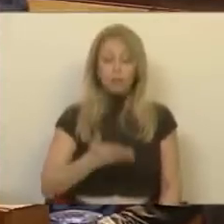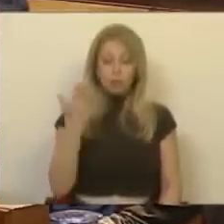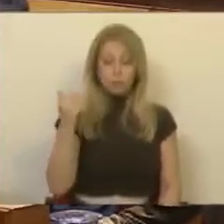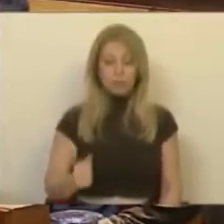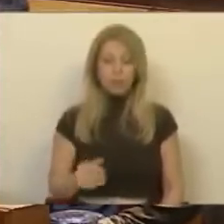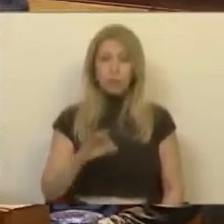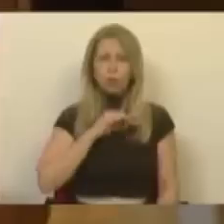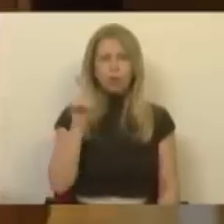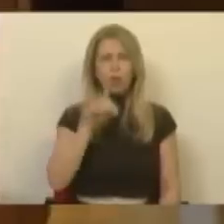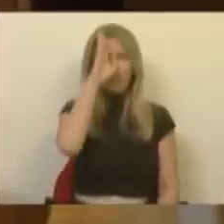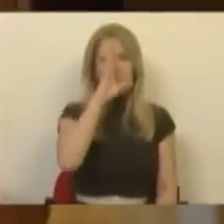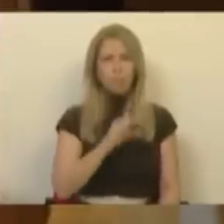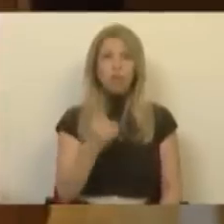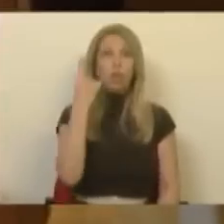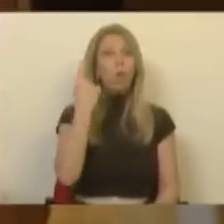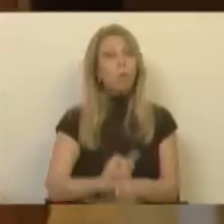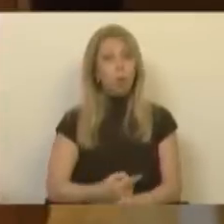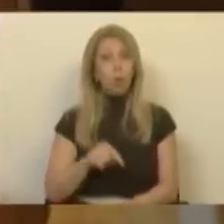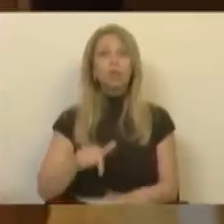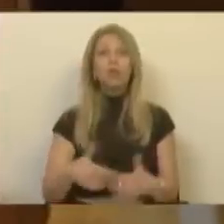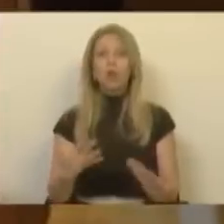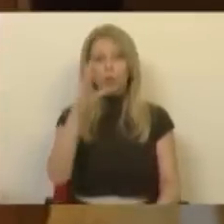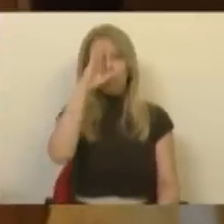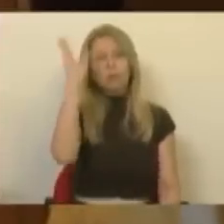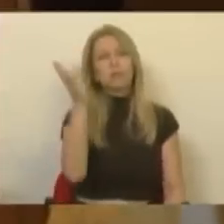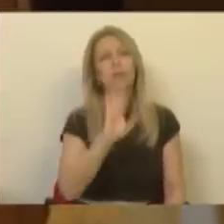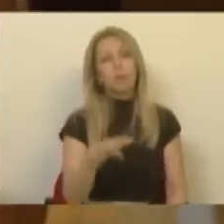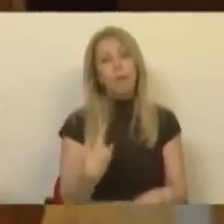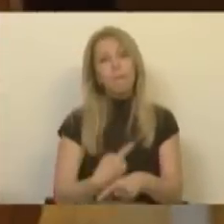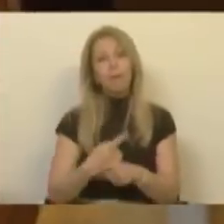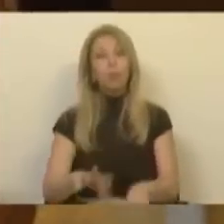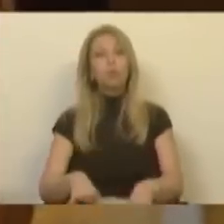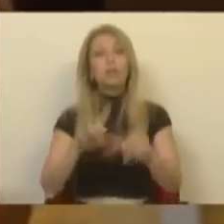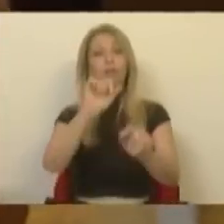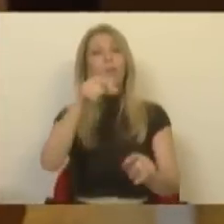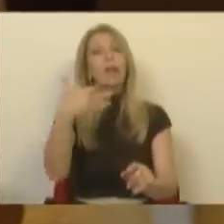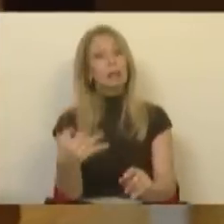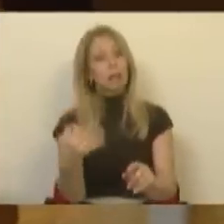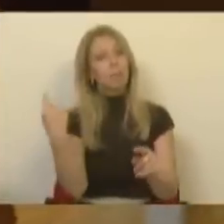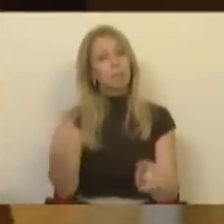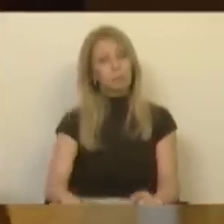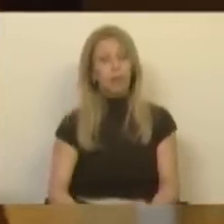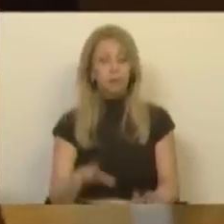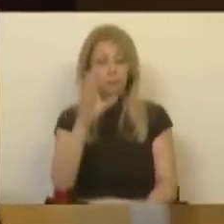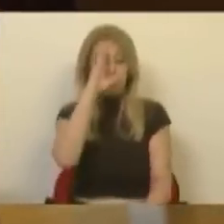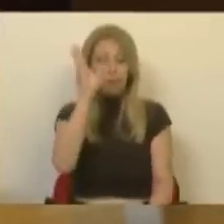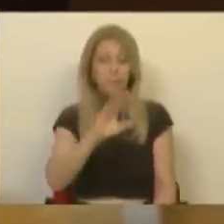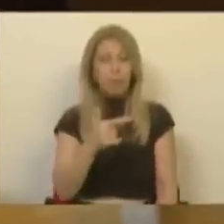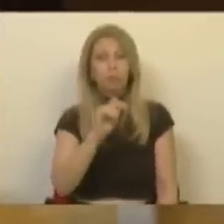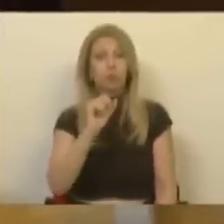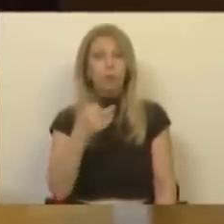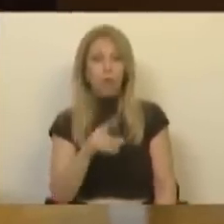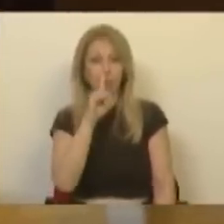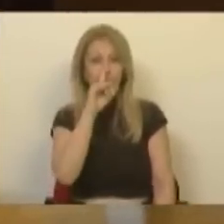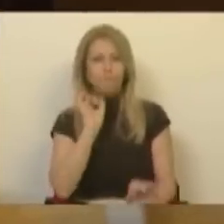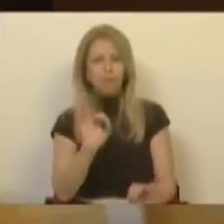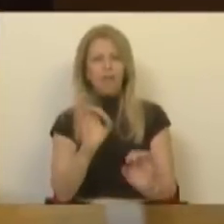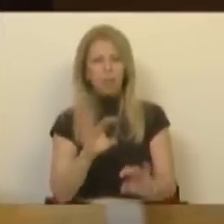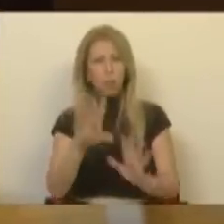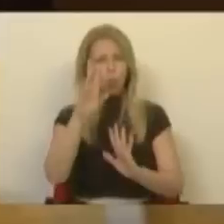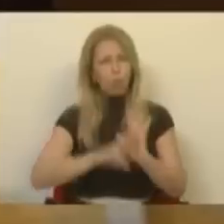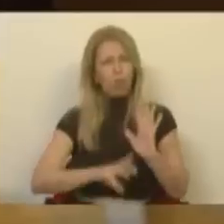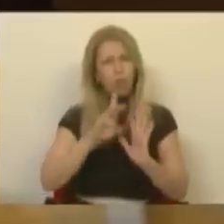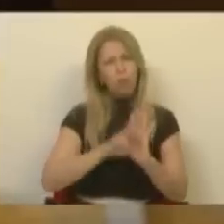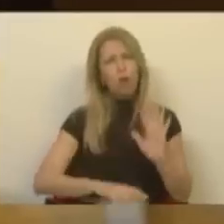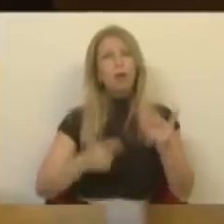senhor Ministro há uma coisa que sabemos Hoje nós estamos no desenvolvimento que etapa vai ter sabemos que etapa mentiu ao regulador financeiro